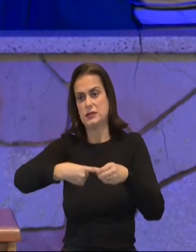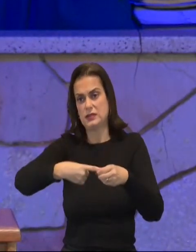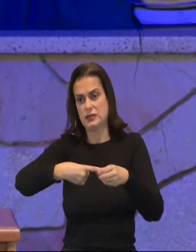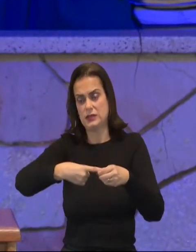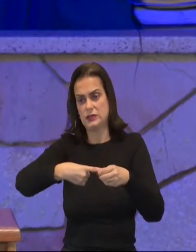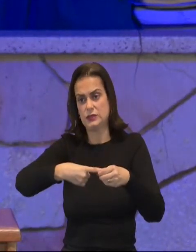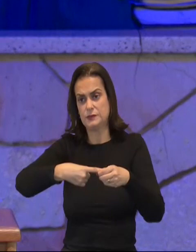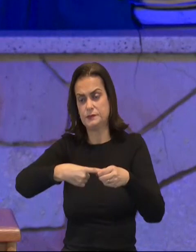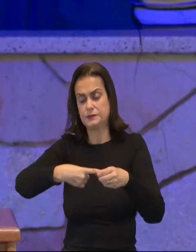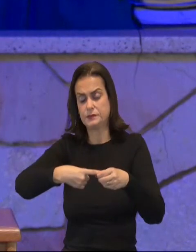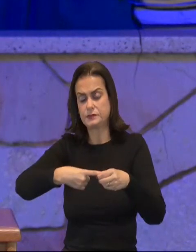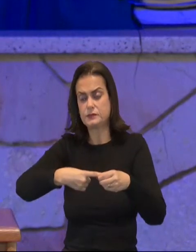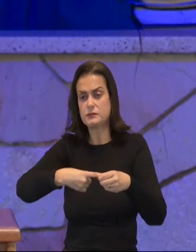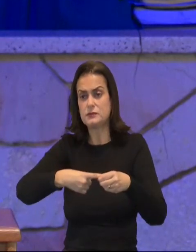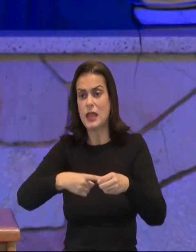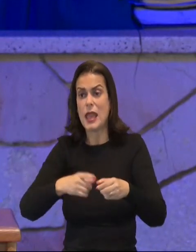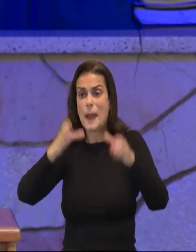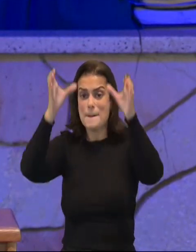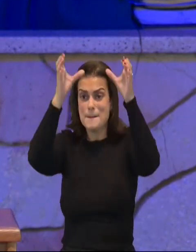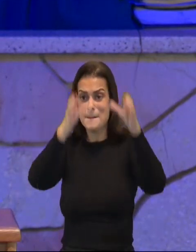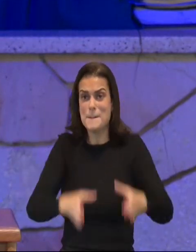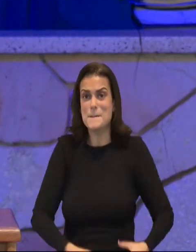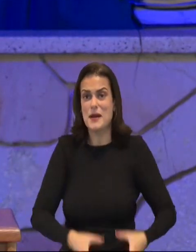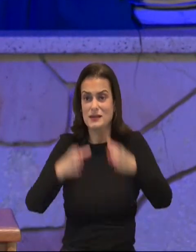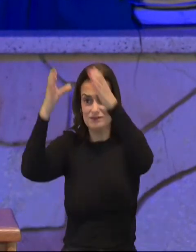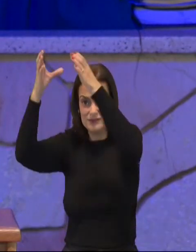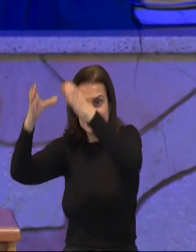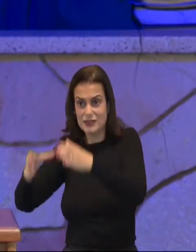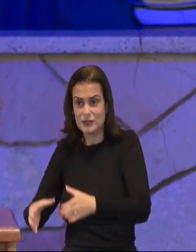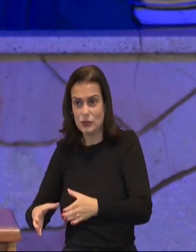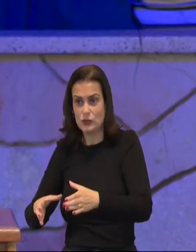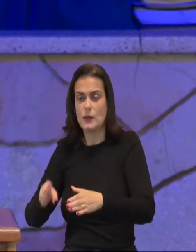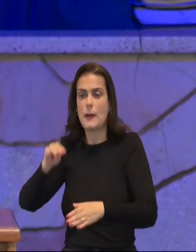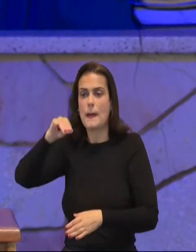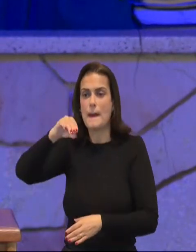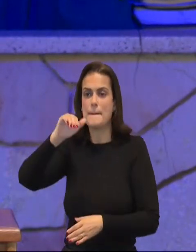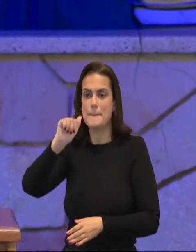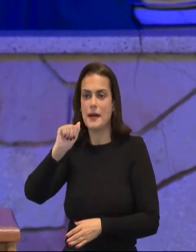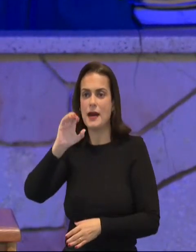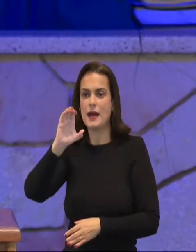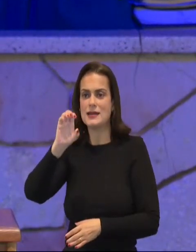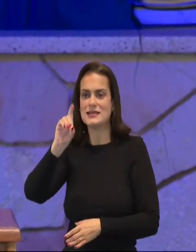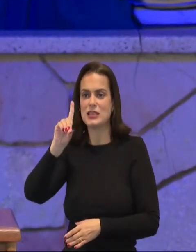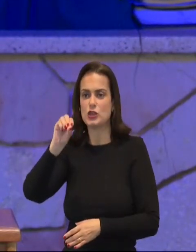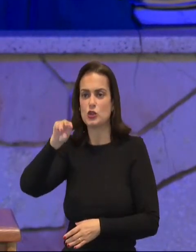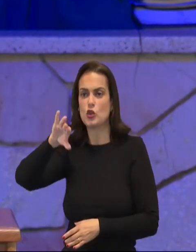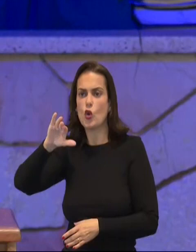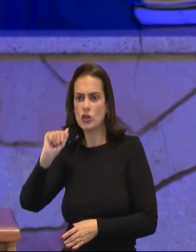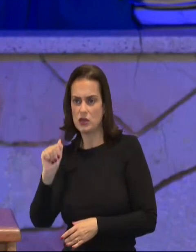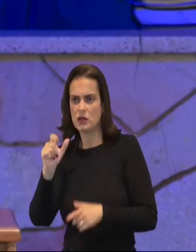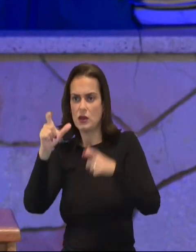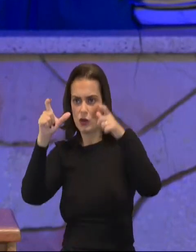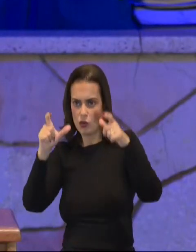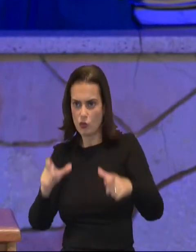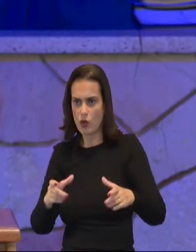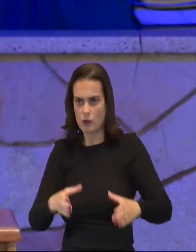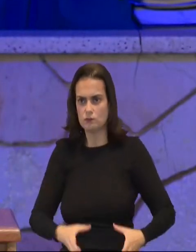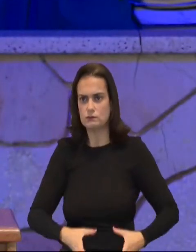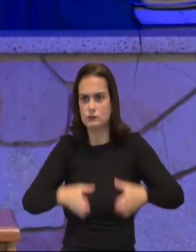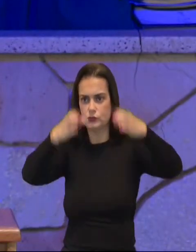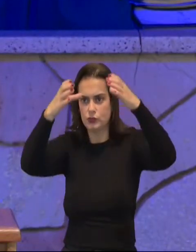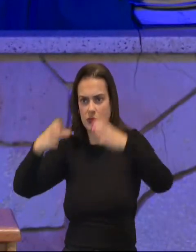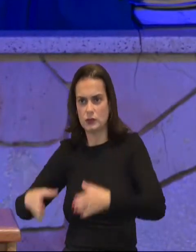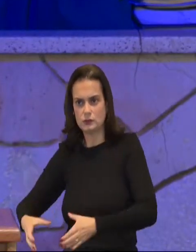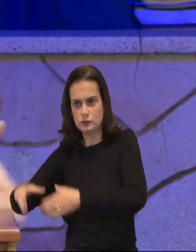os persas. Então a Macedônia passa a ser a grande nação do mundo. Filipos era também importante, que foi ali que Marco Antônio